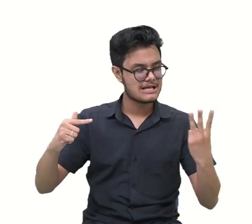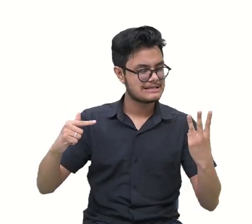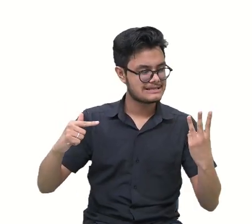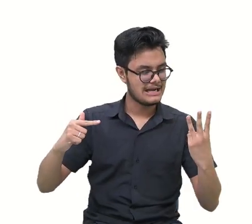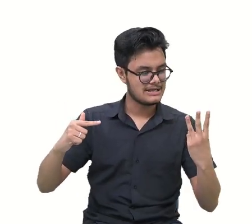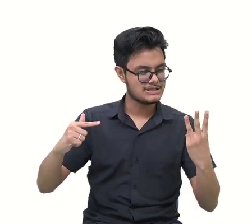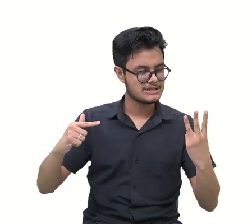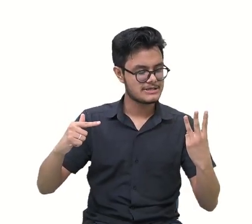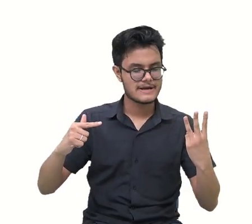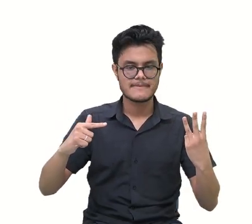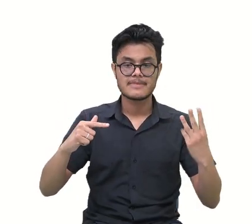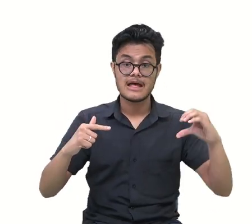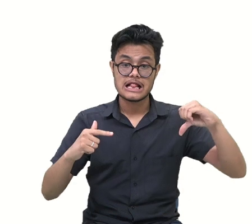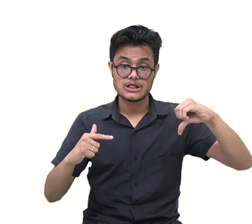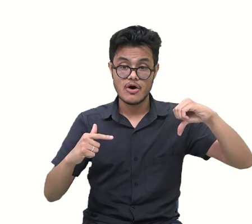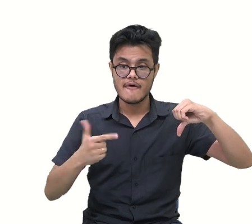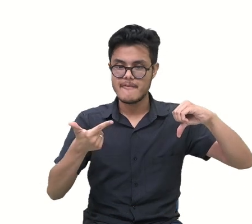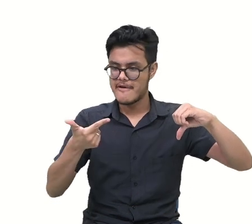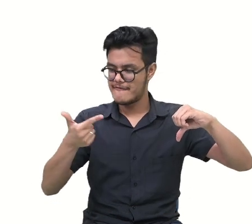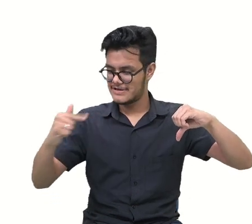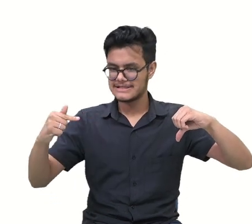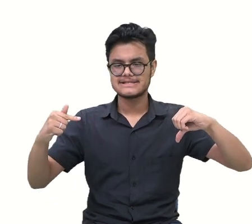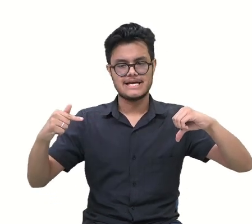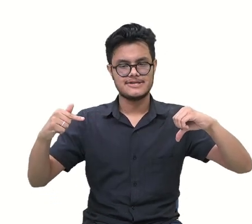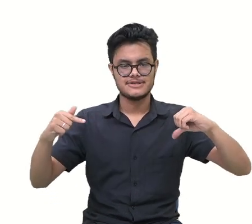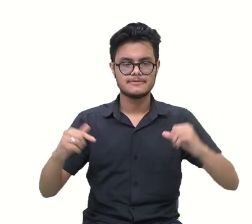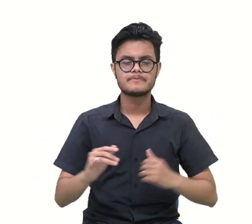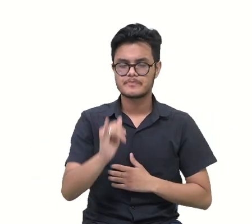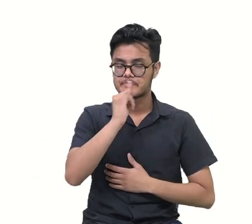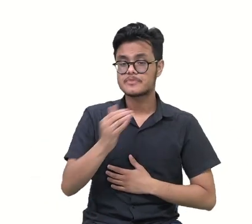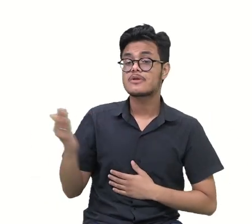né? Vamos colocar mais um aqui.